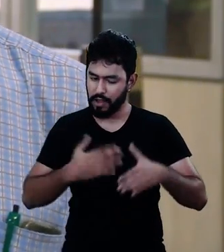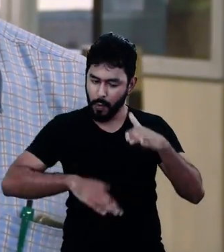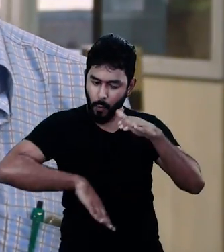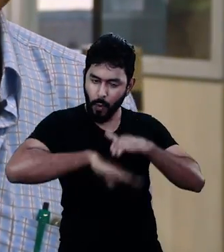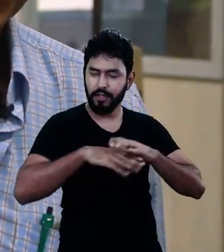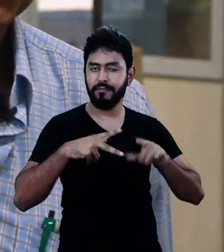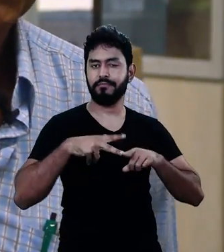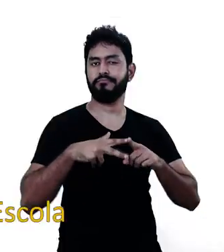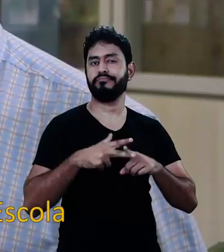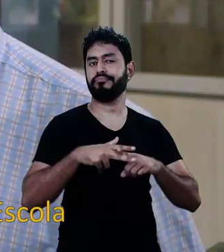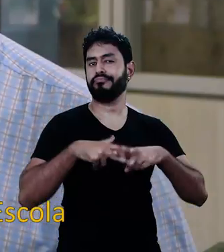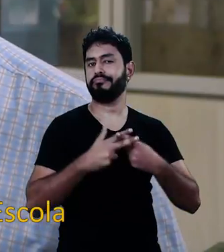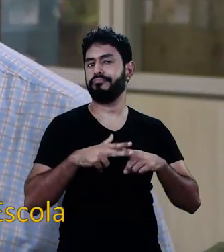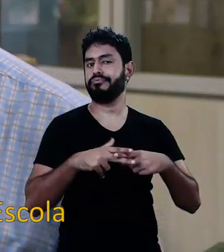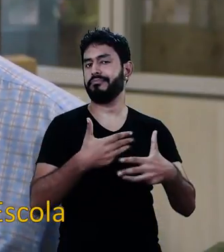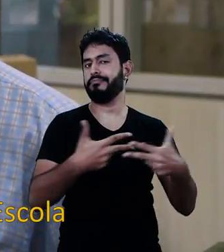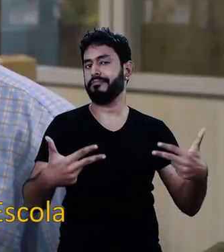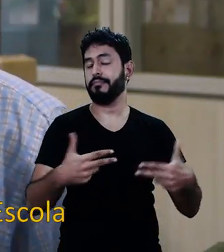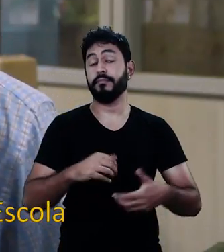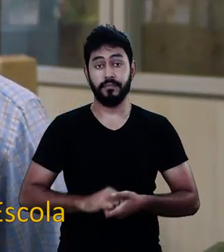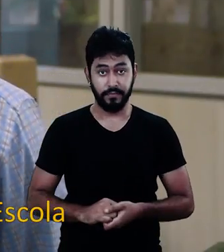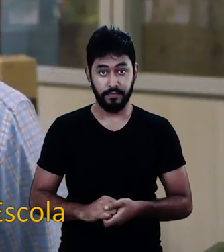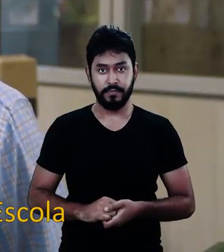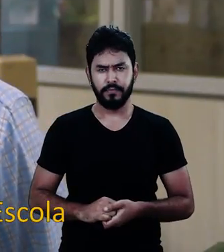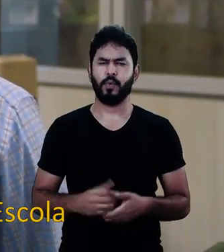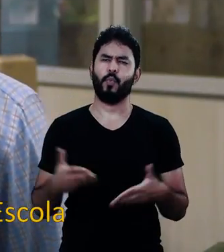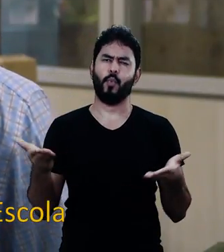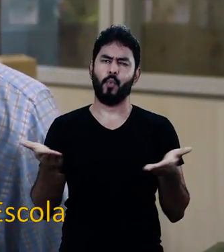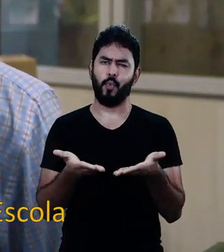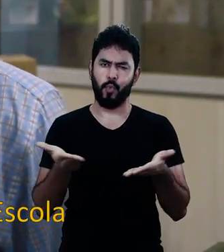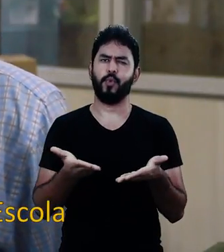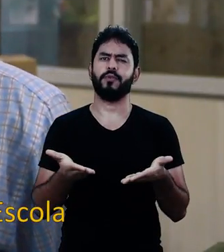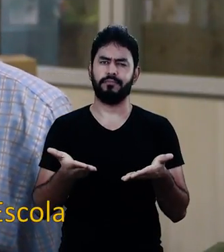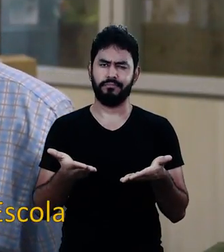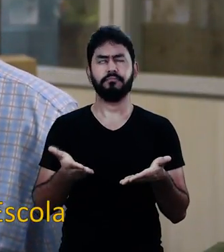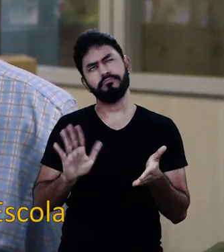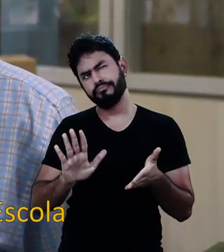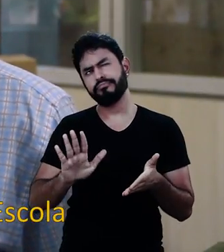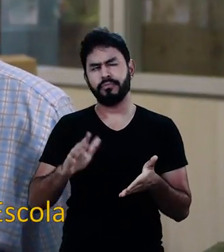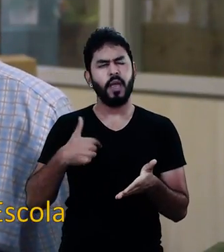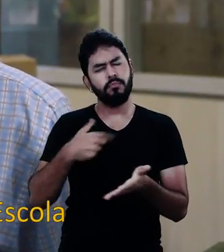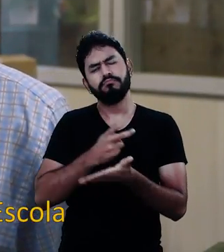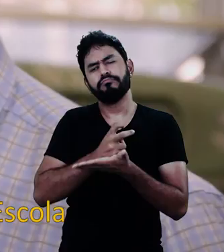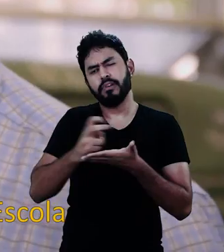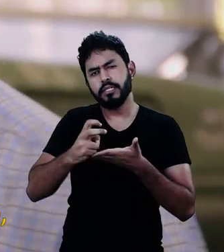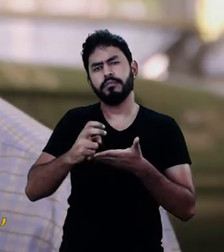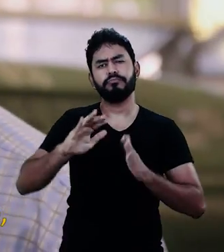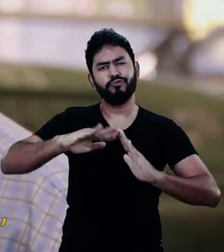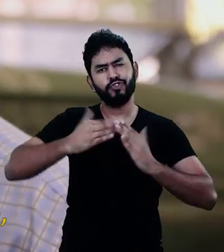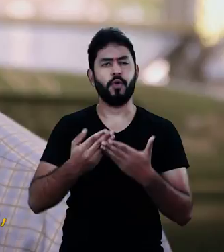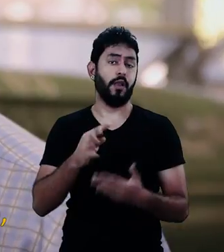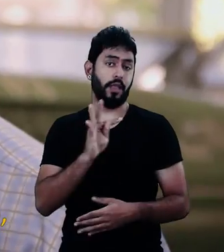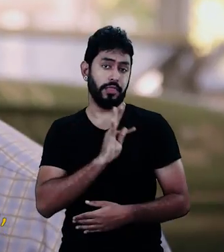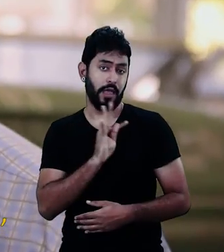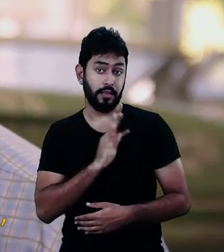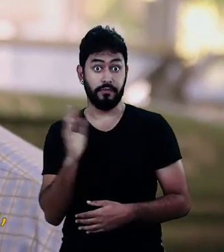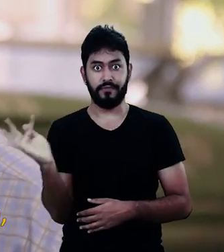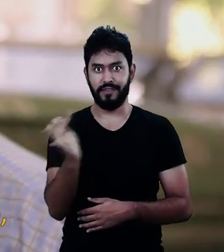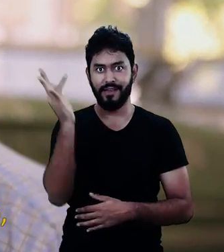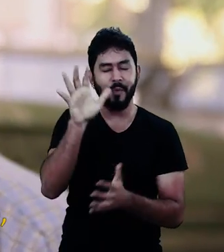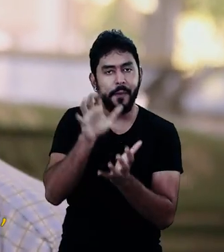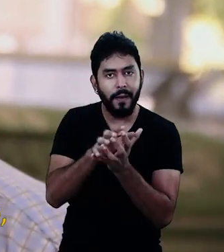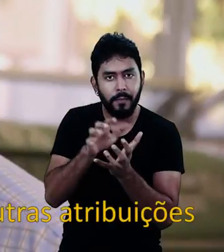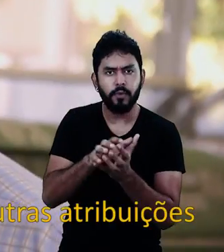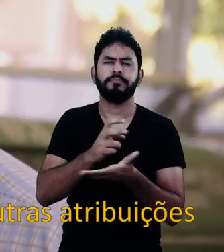pudesse botar o alicate. Eu, atualmente, né, depois desse... a saída da Escola Técnica do